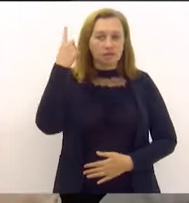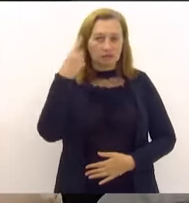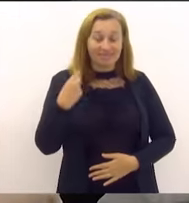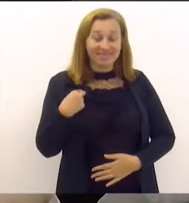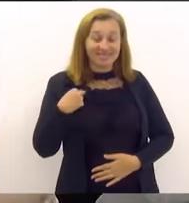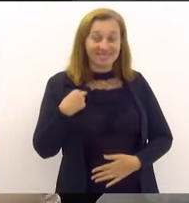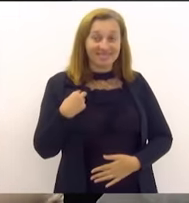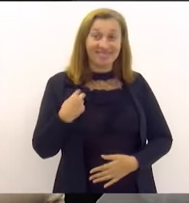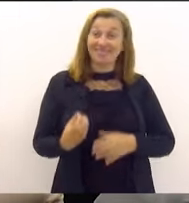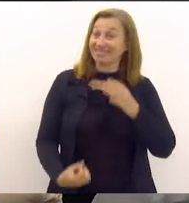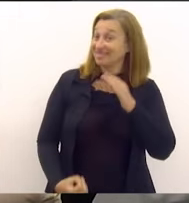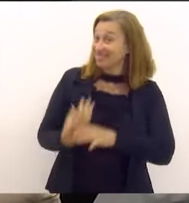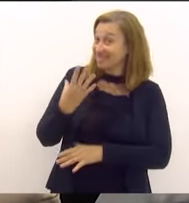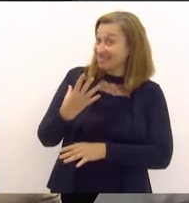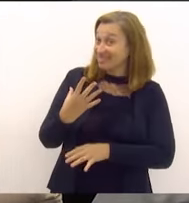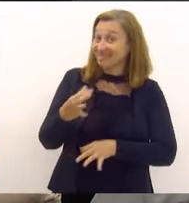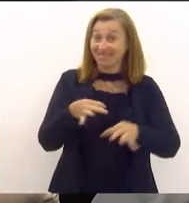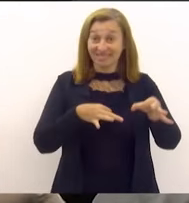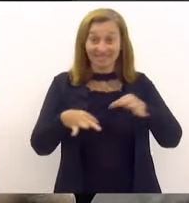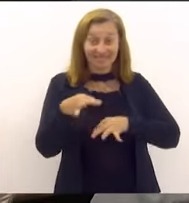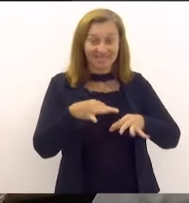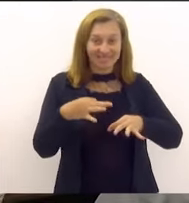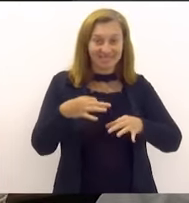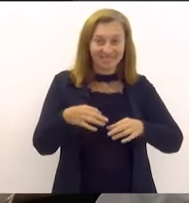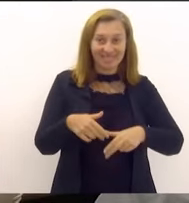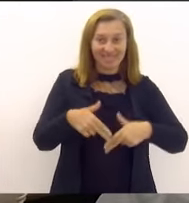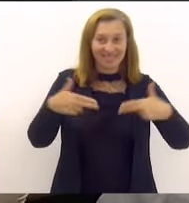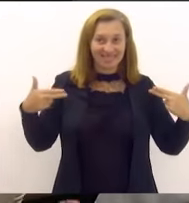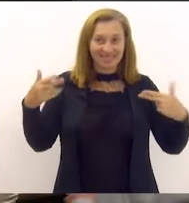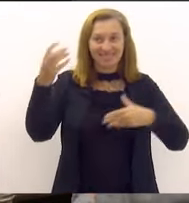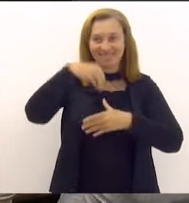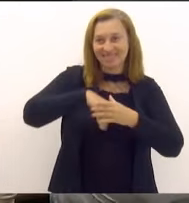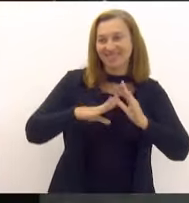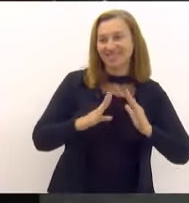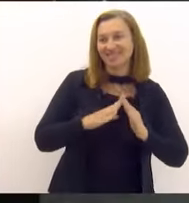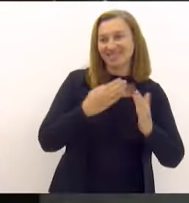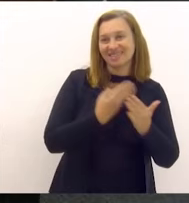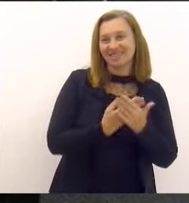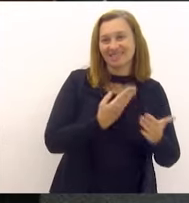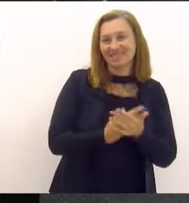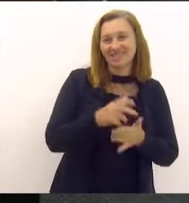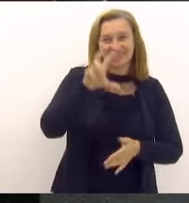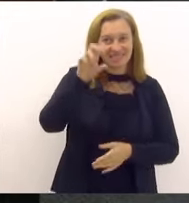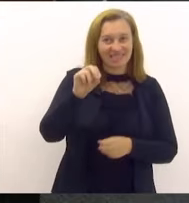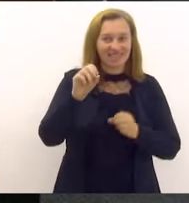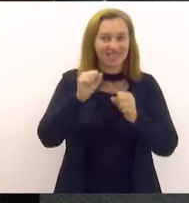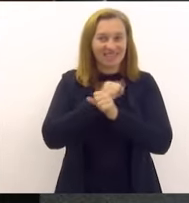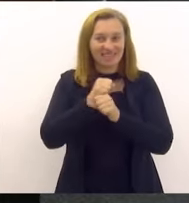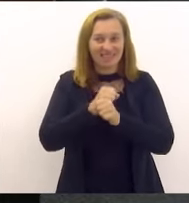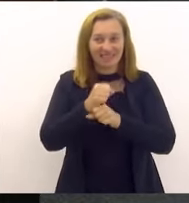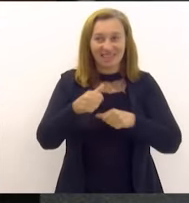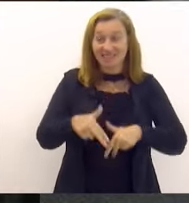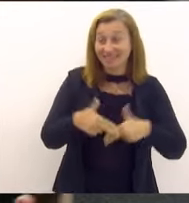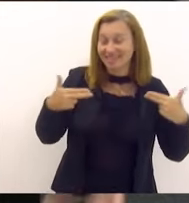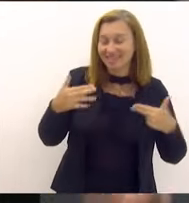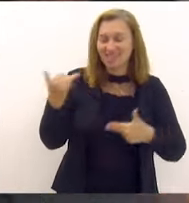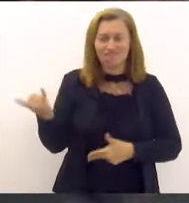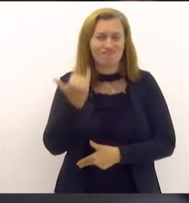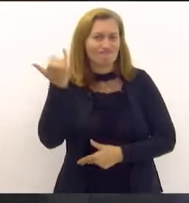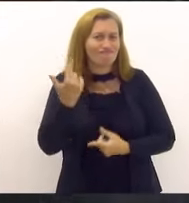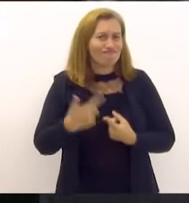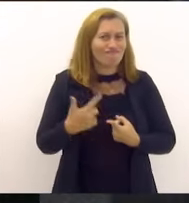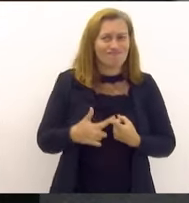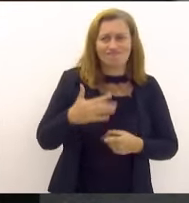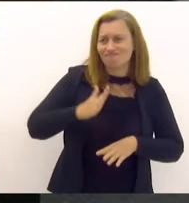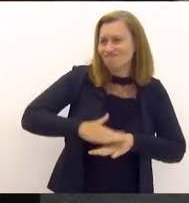está criado o programa do hip hop nas escolas, no ano do cinquentenário do hip hop. Isso é importantíssimo porque cada